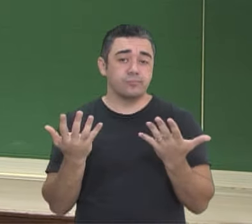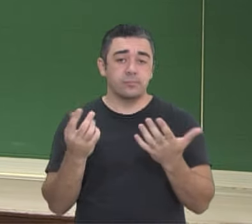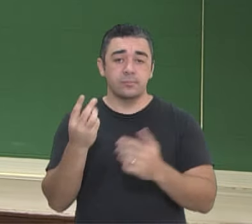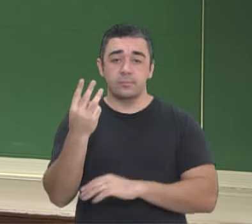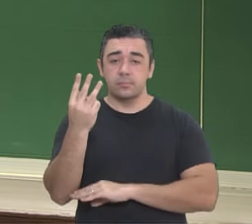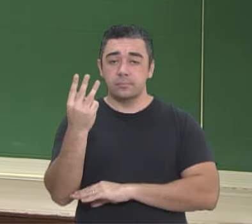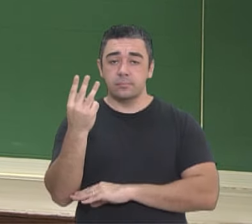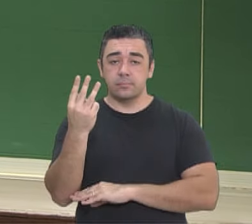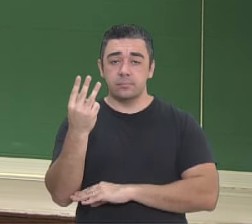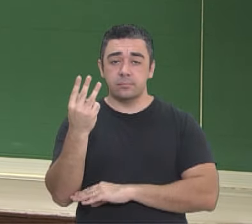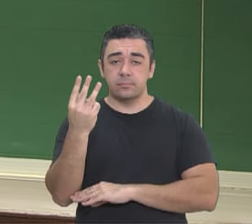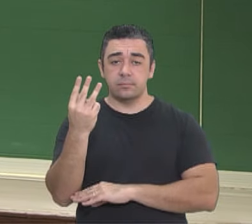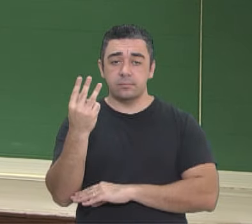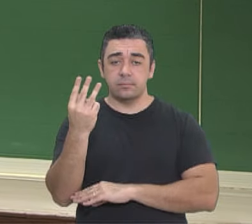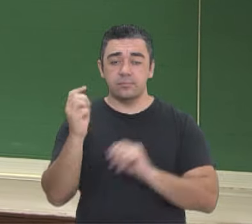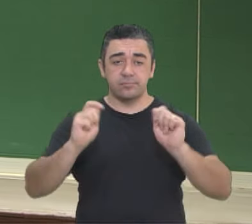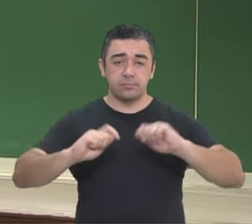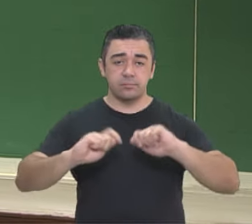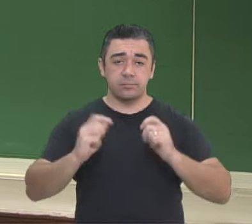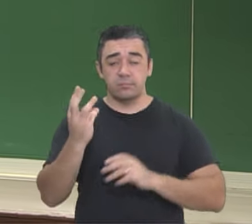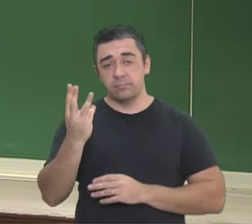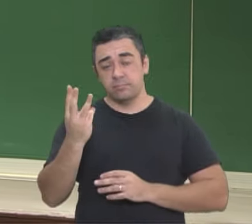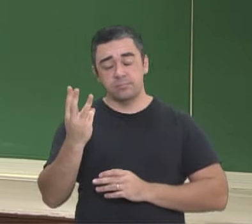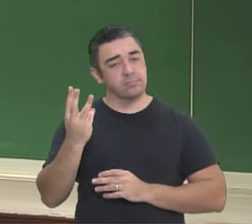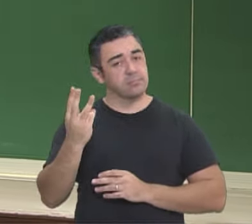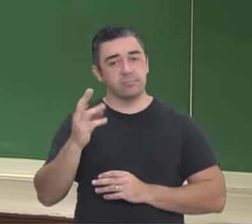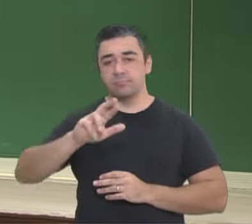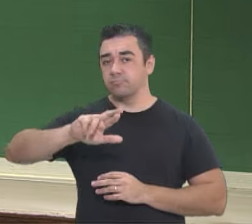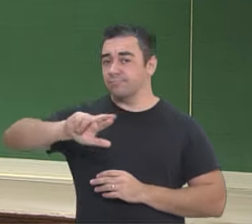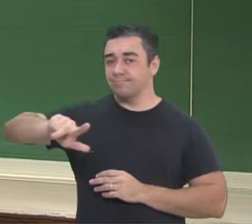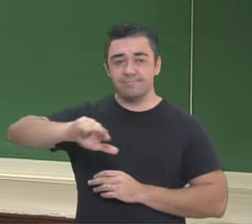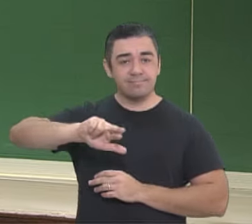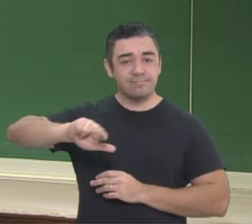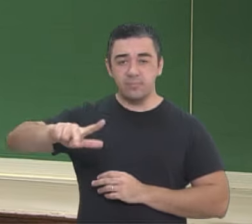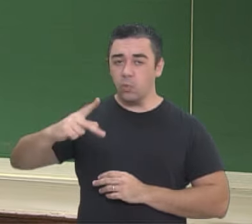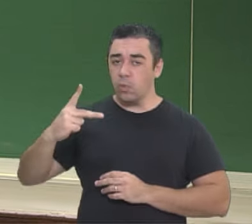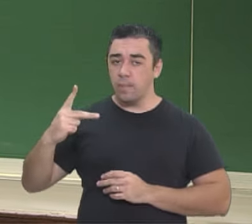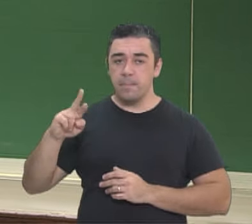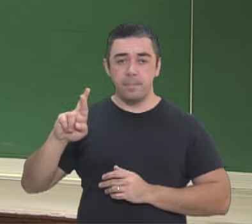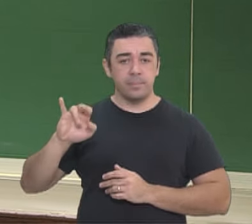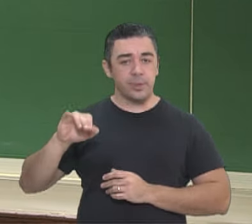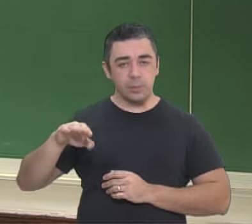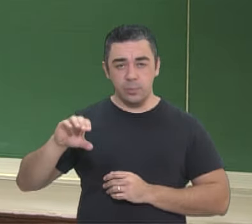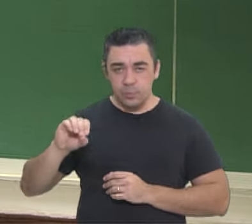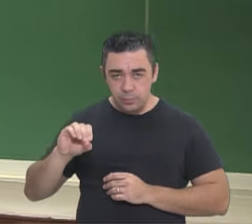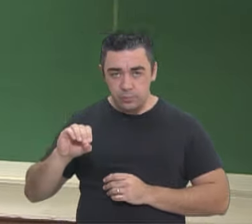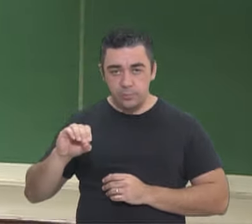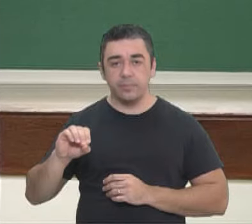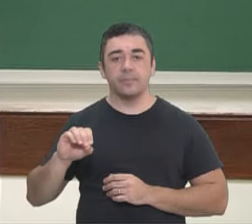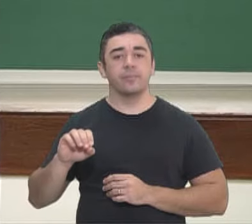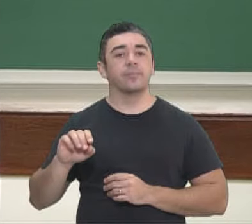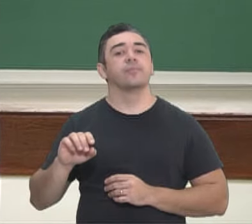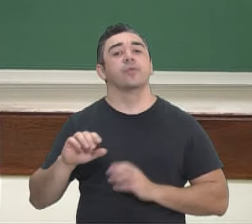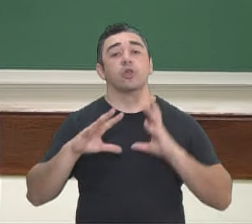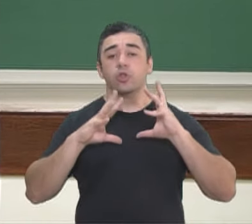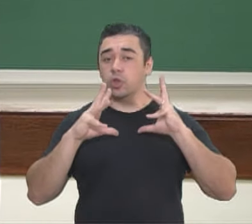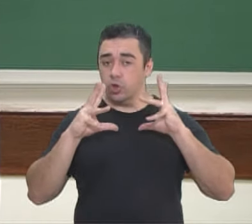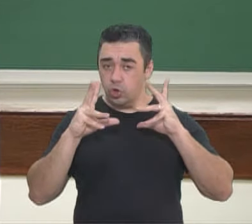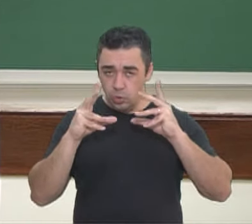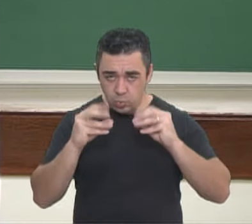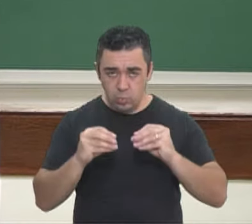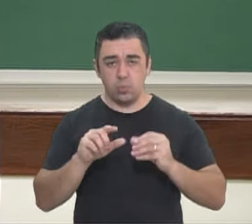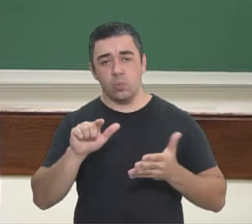2. Quantas contas eu tenho? 3 contas. Ah, então 4 não é número primo. Assim como todos os